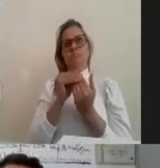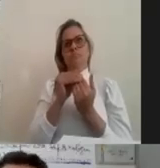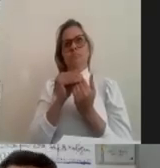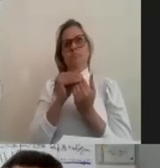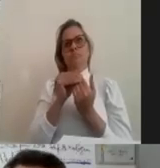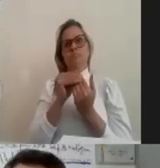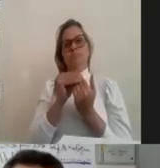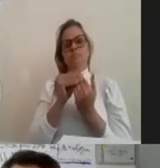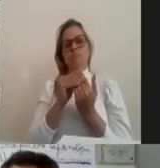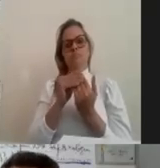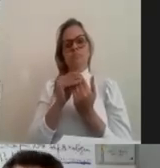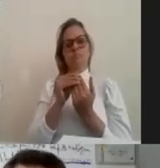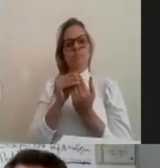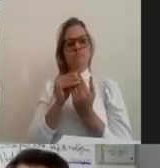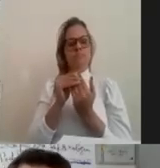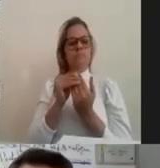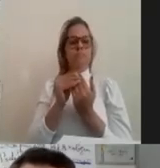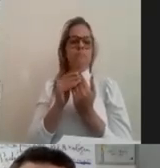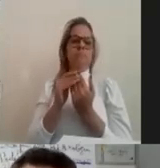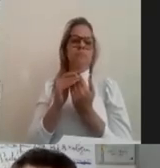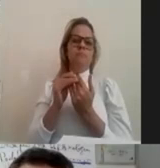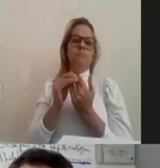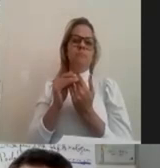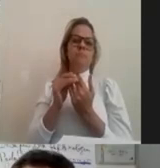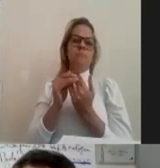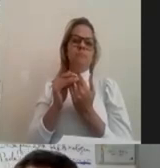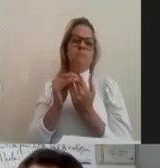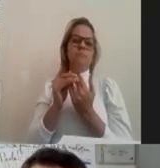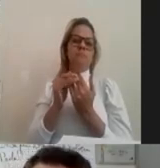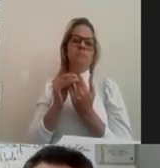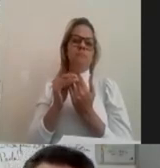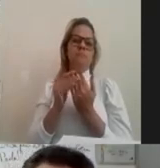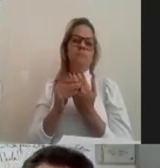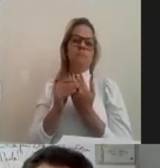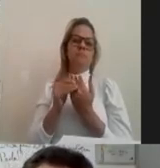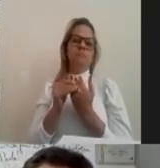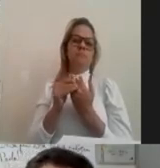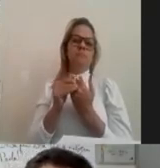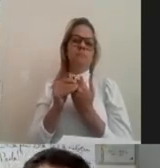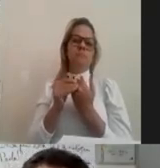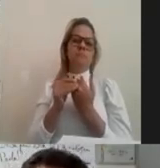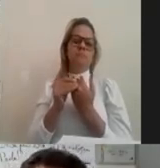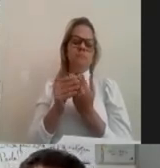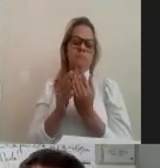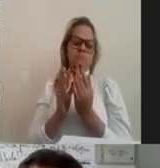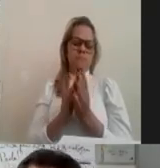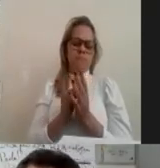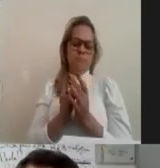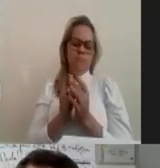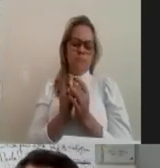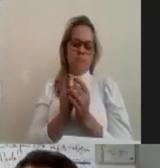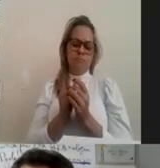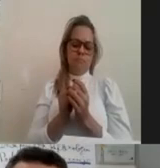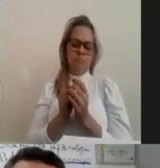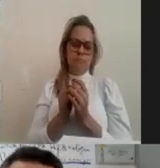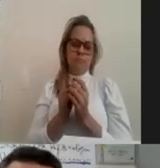tempo para ir para a praça, curtir o sol, né? Do jeito que o Lucas está aí passeando, né? Também quem estava aí, o nosso outro amigo do Rio Grande do Sul